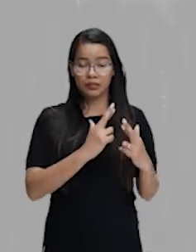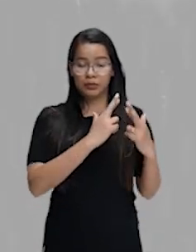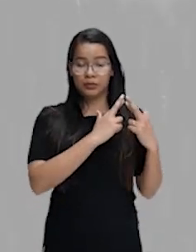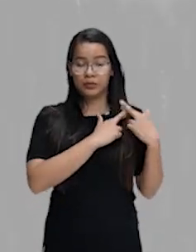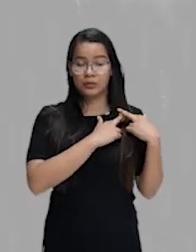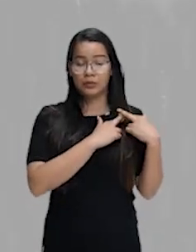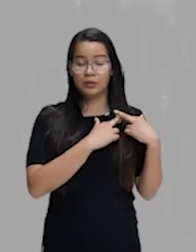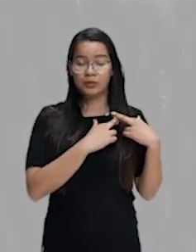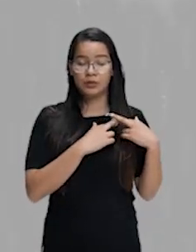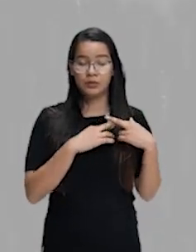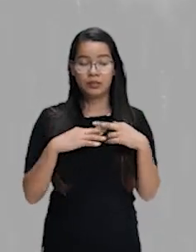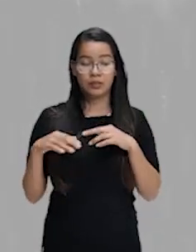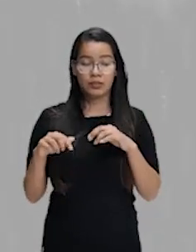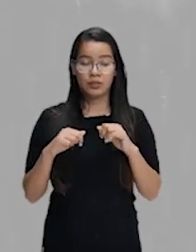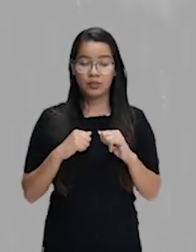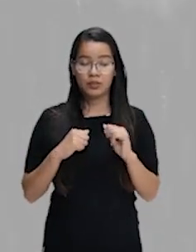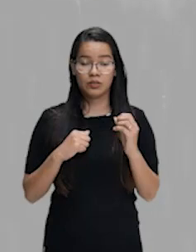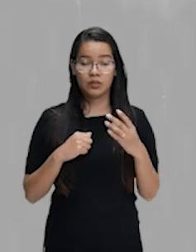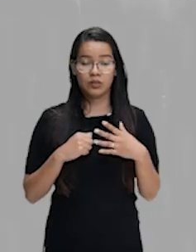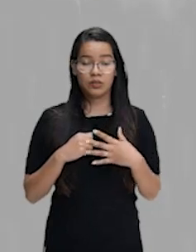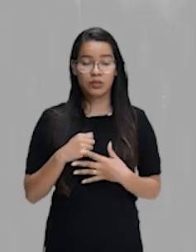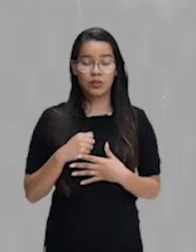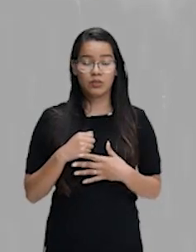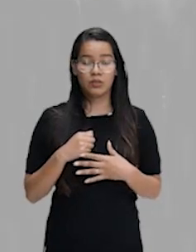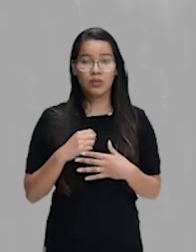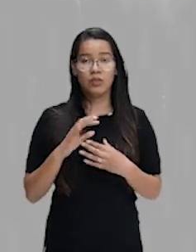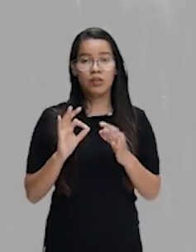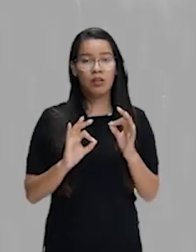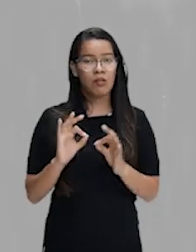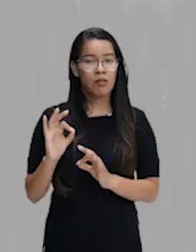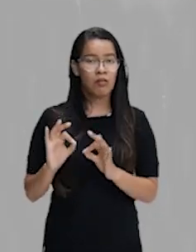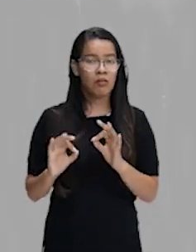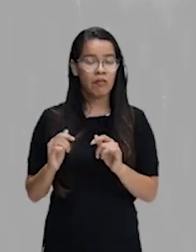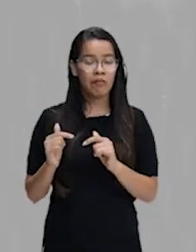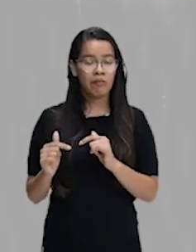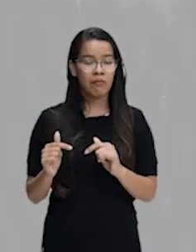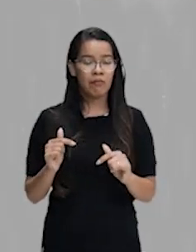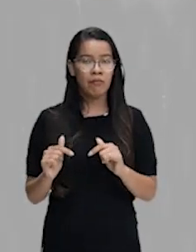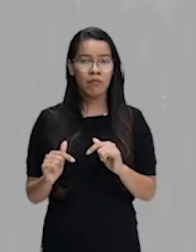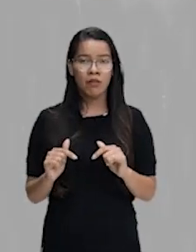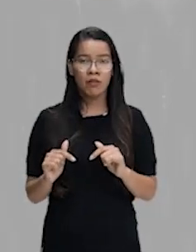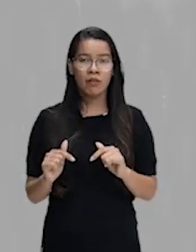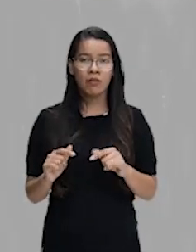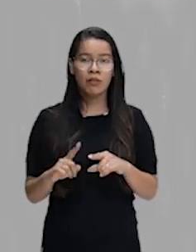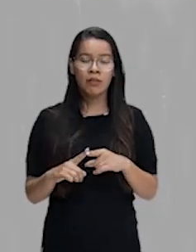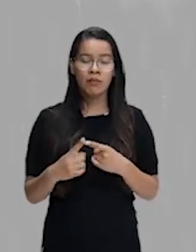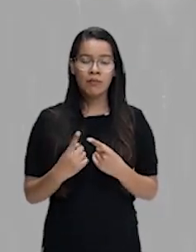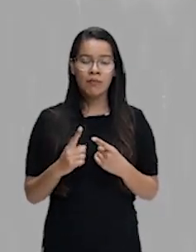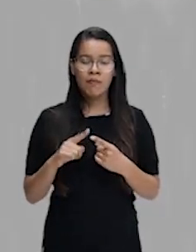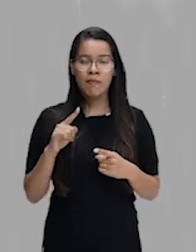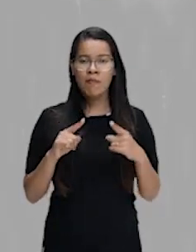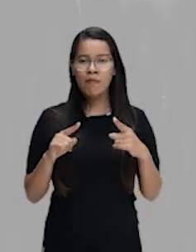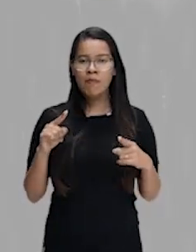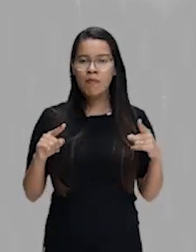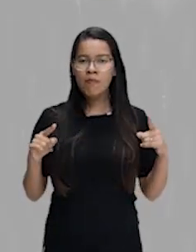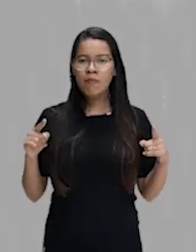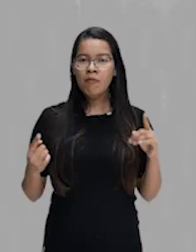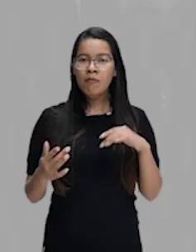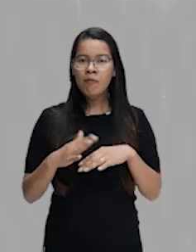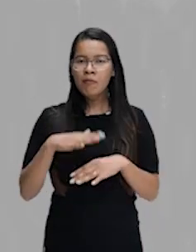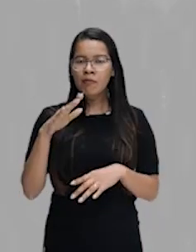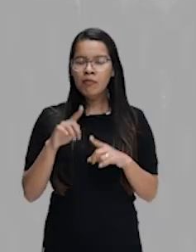responsáveis pela adoção de novos formatos de trabalho, mais flexíveis e